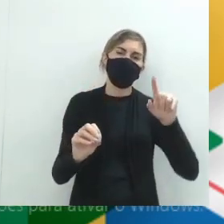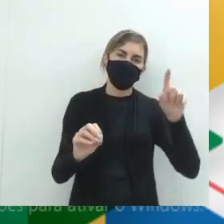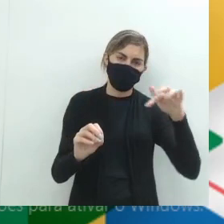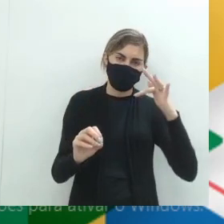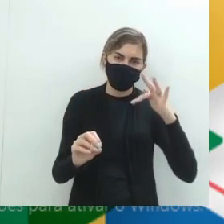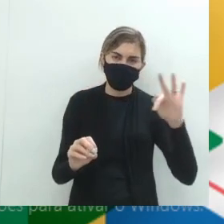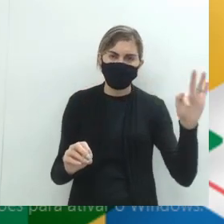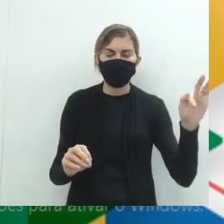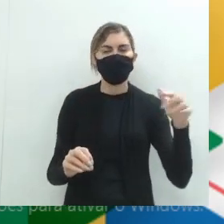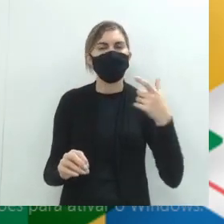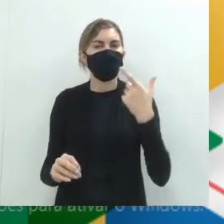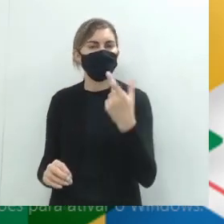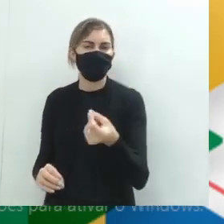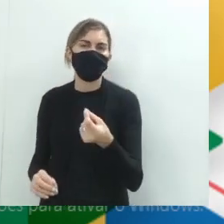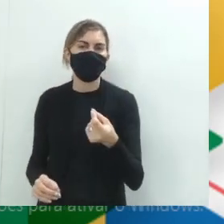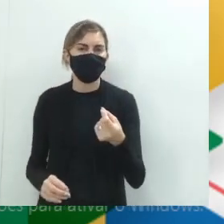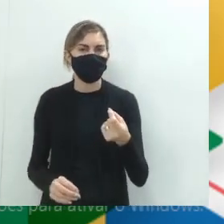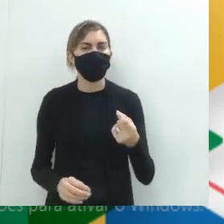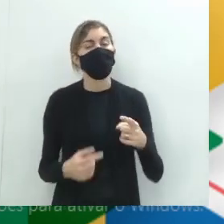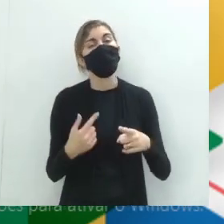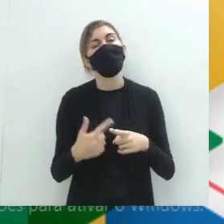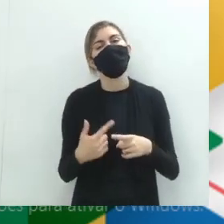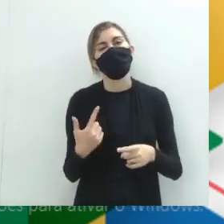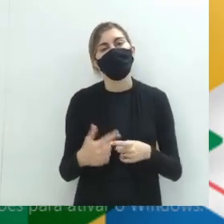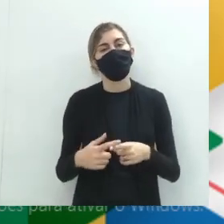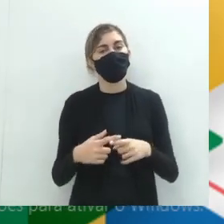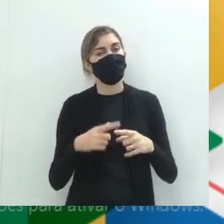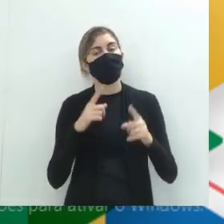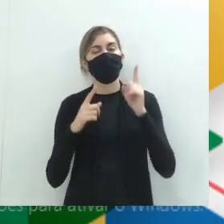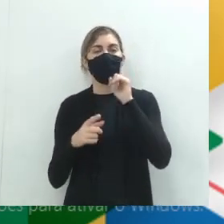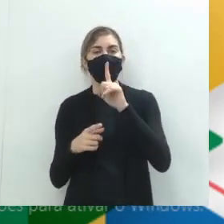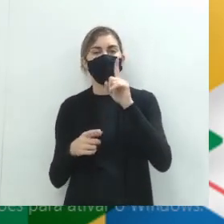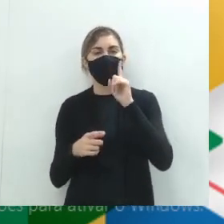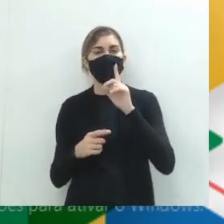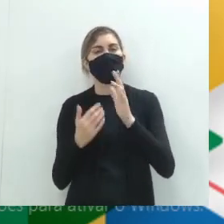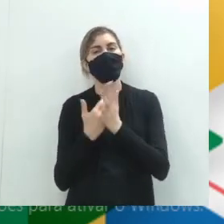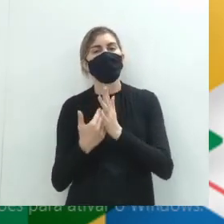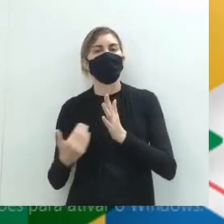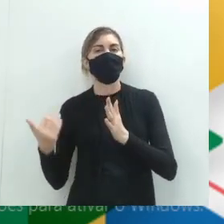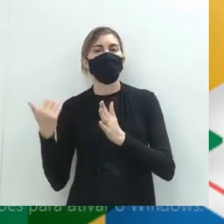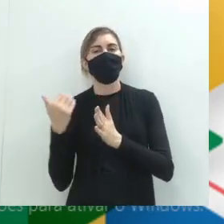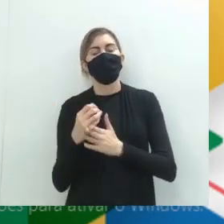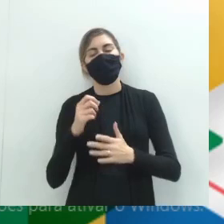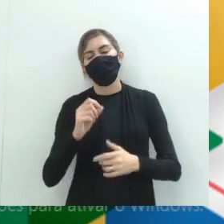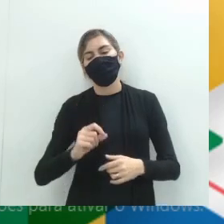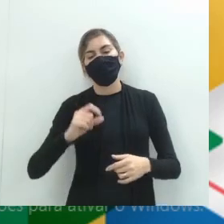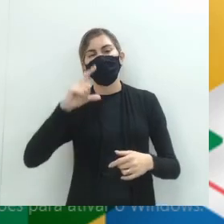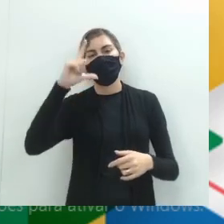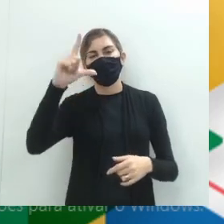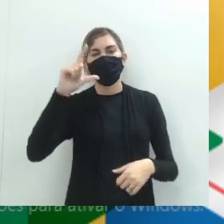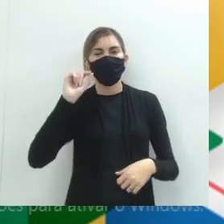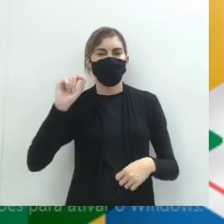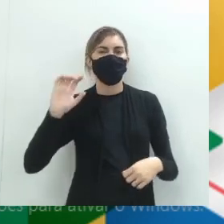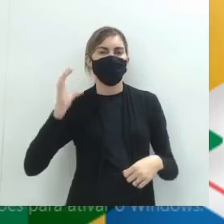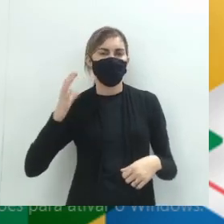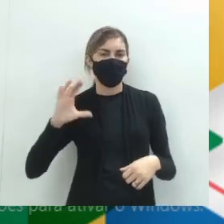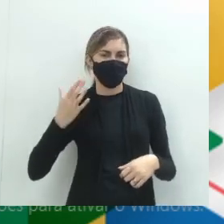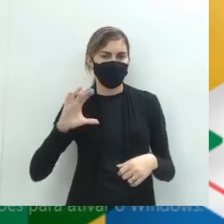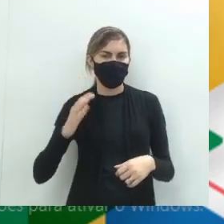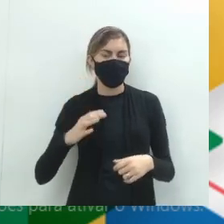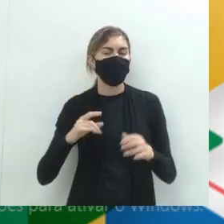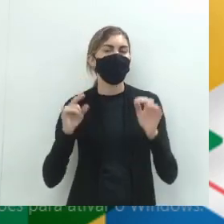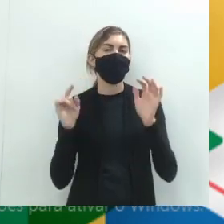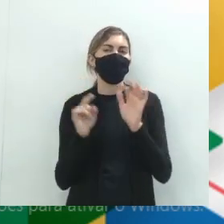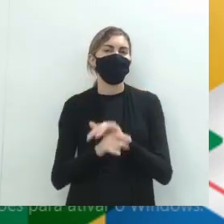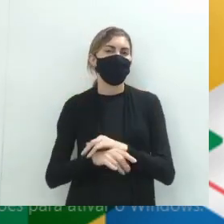Fahrenheit acusará 20, porque a escala americana ela é maior do que a escala Celsius. A